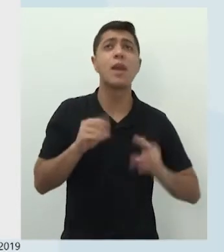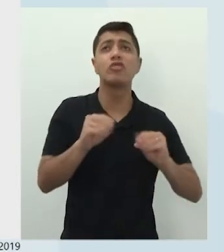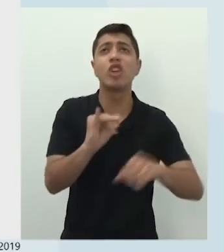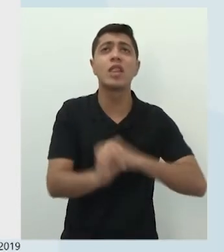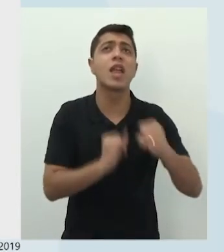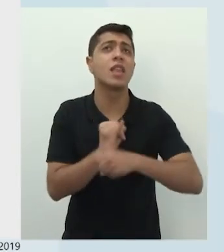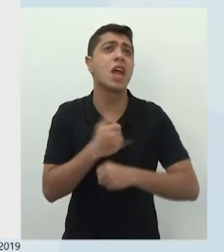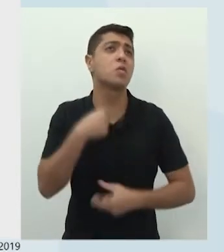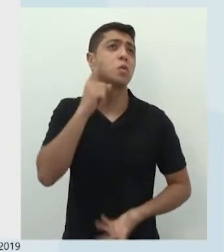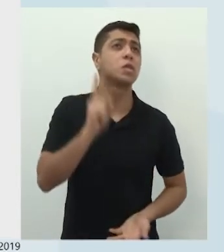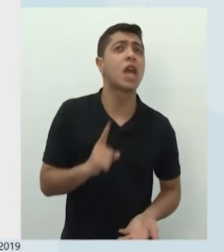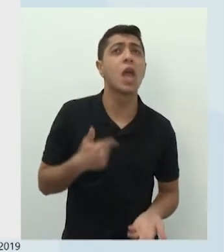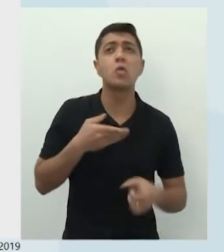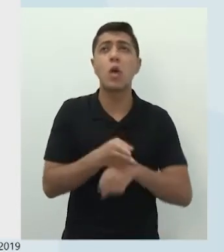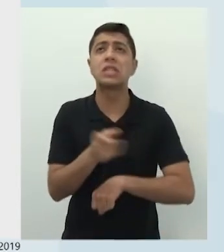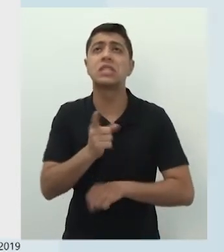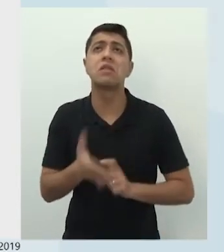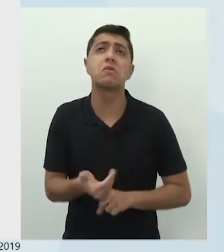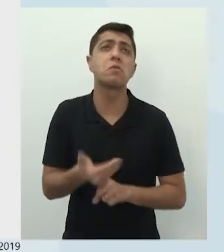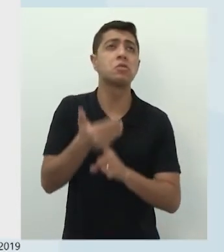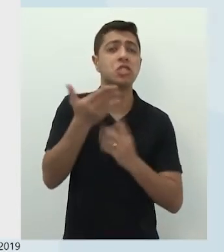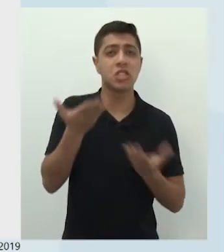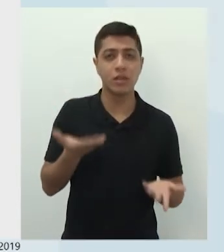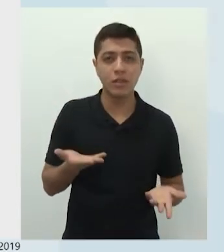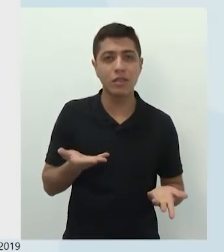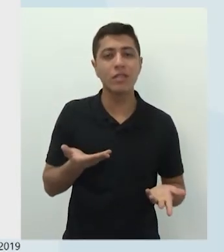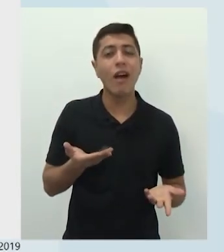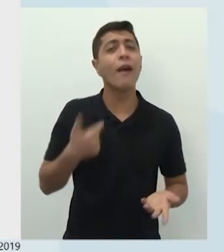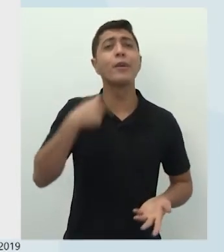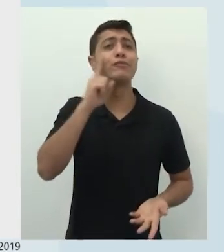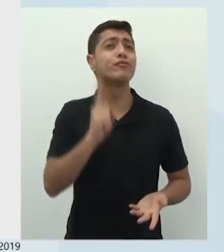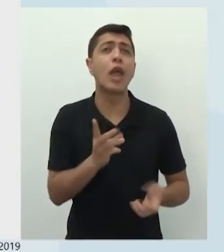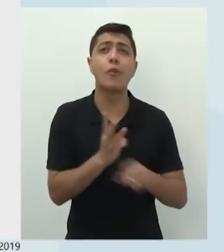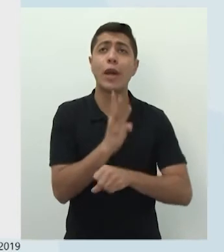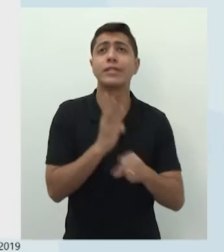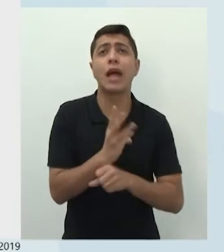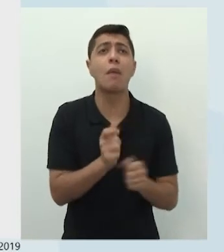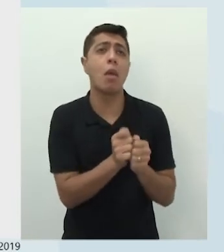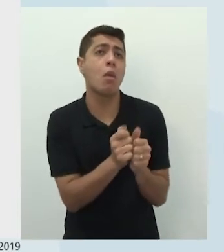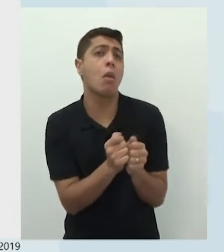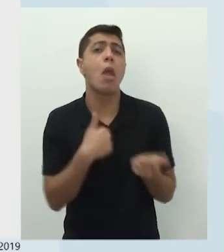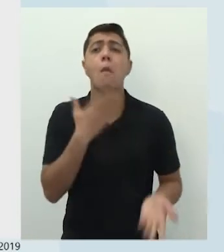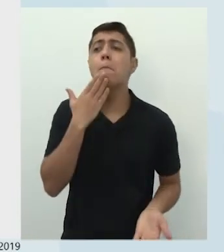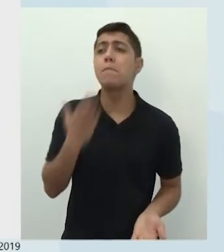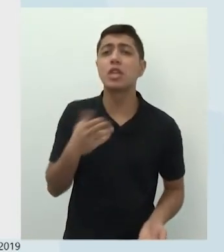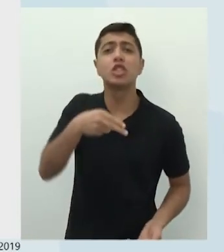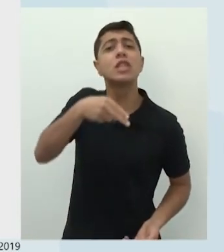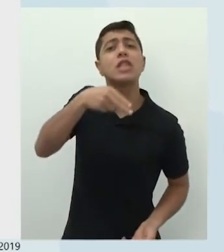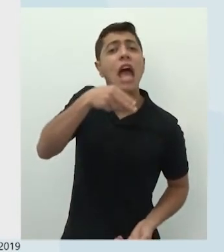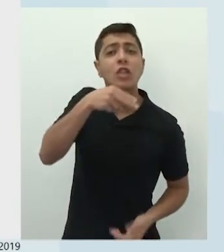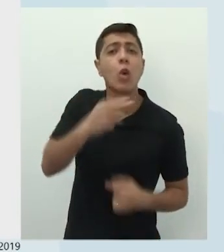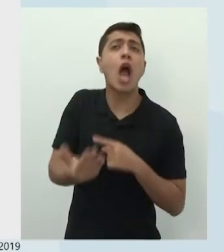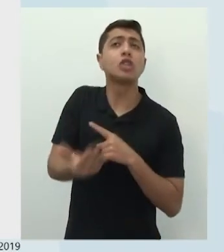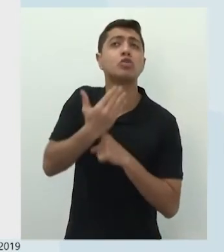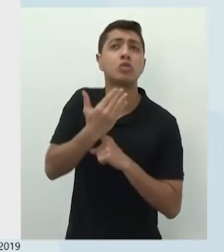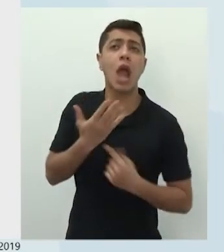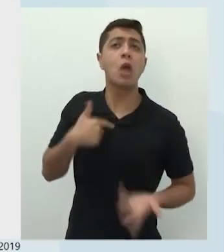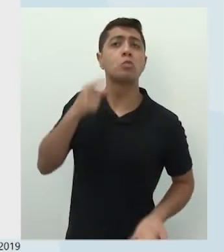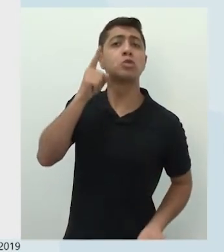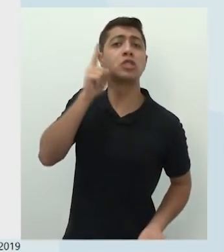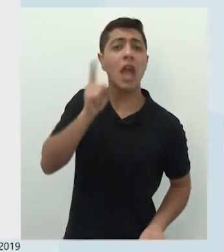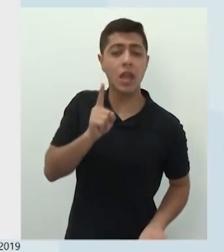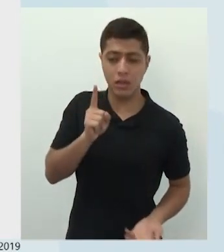E para conversar sobre isso, turminha, você não precisa ter nenhuma sensibilidade de tela touchscreen. Para conversar sobre tolerância,